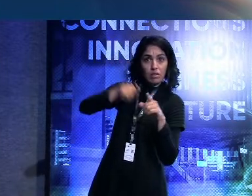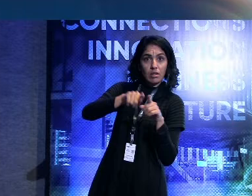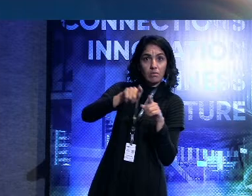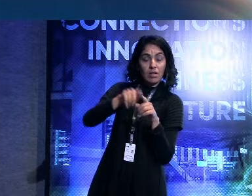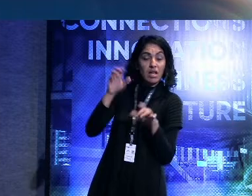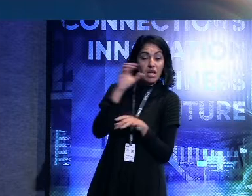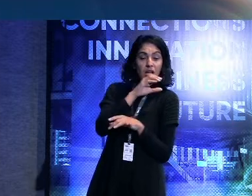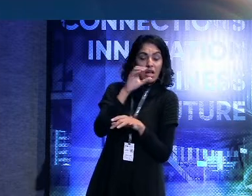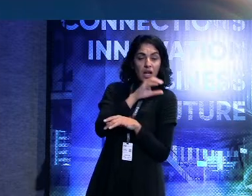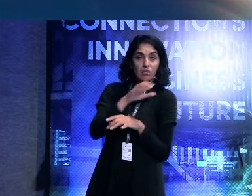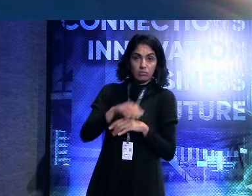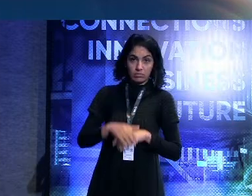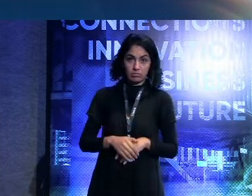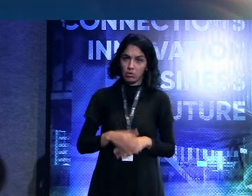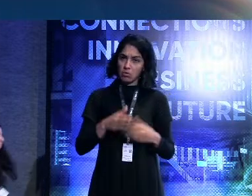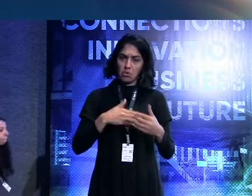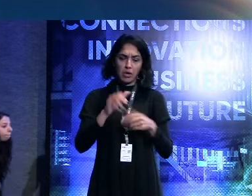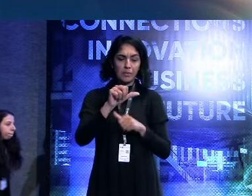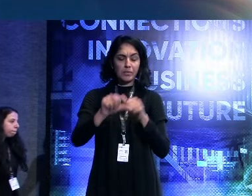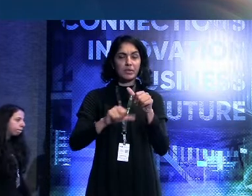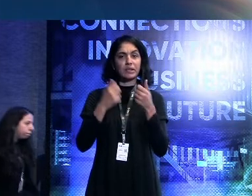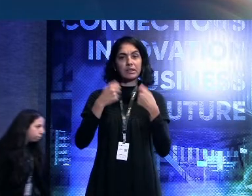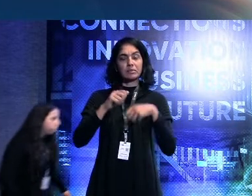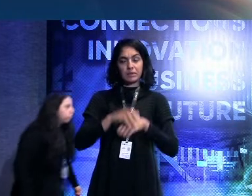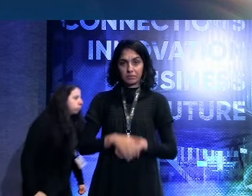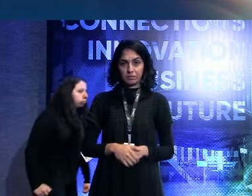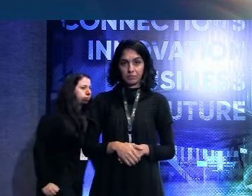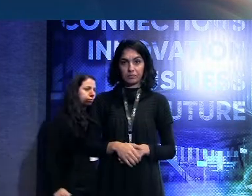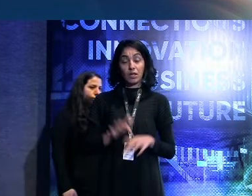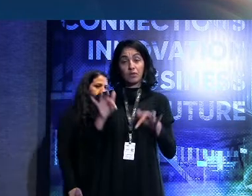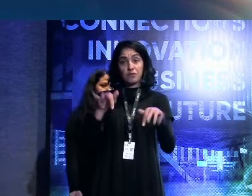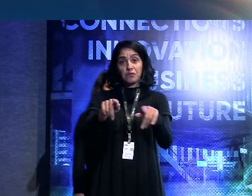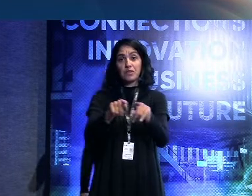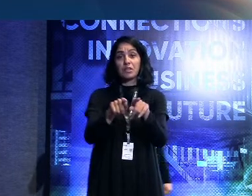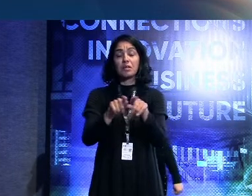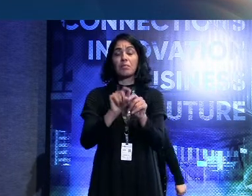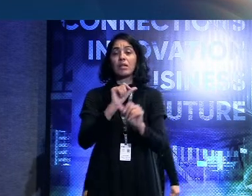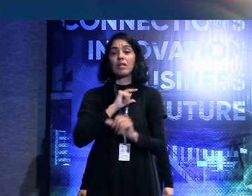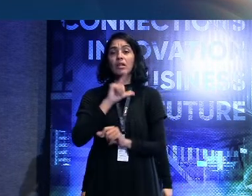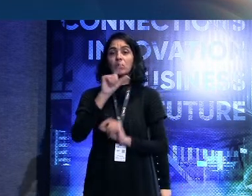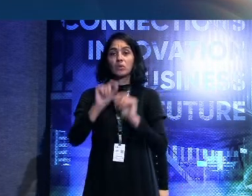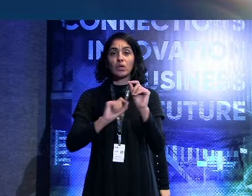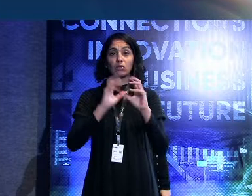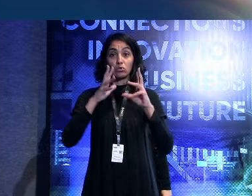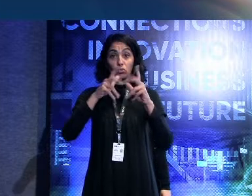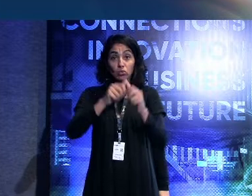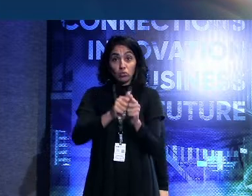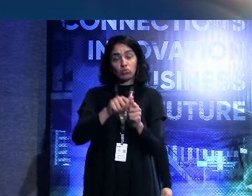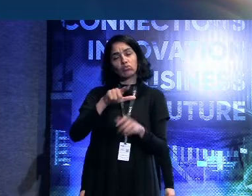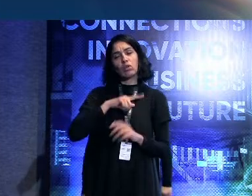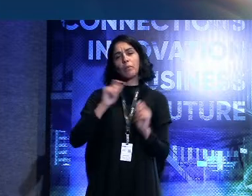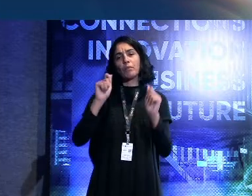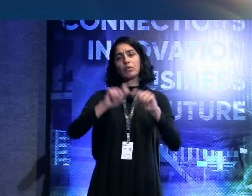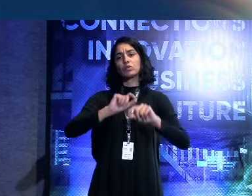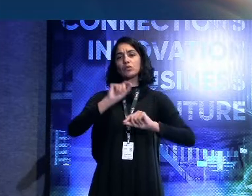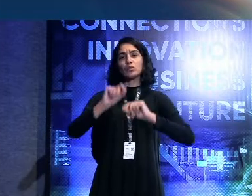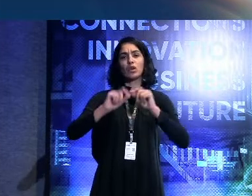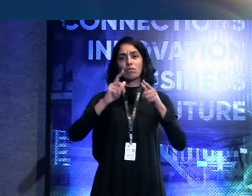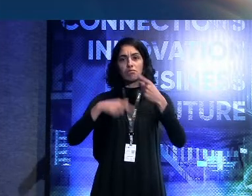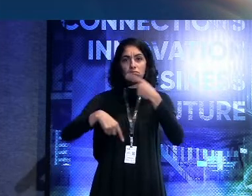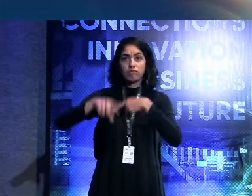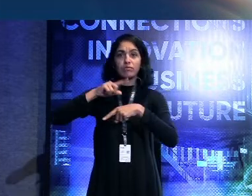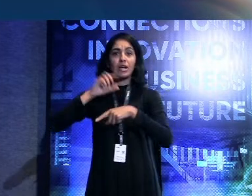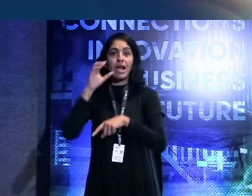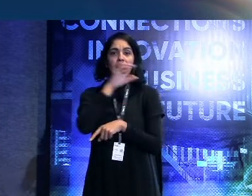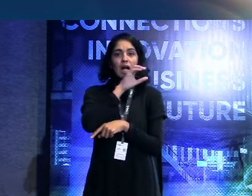rápida em cima de qualquer mudança. E, por fim, tudo isso, né, tornou possível um avanço bem rápido em algumas frentes